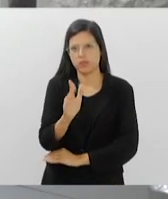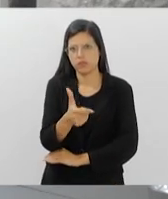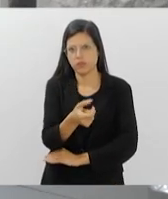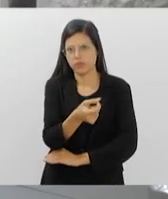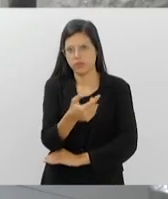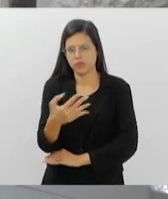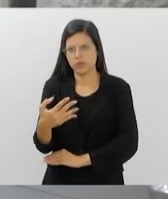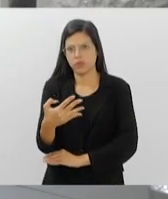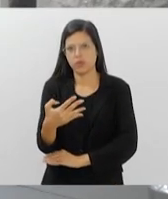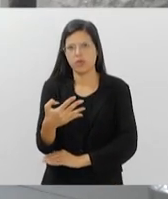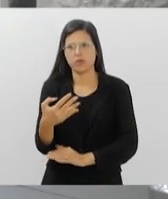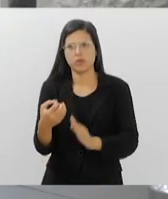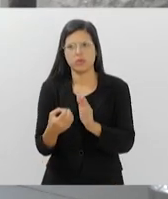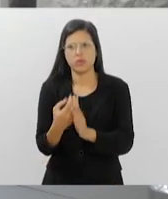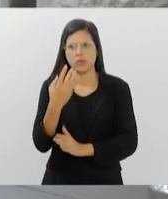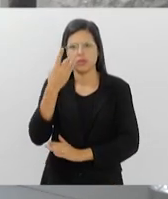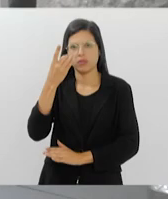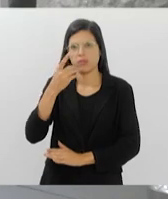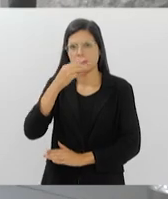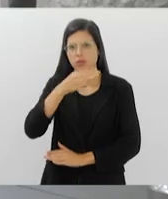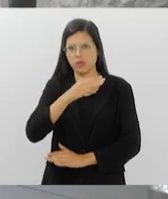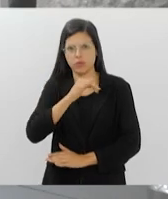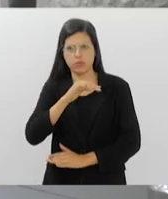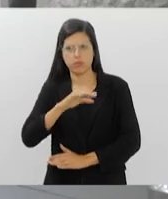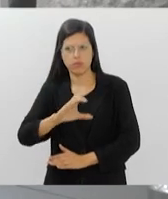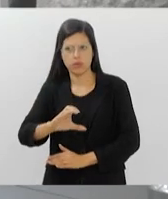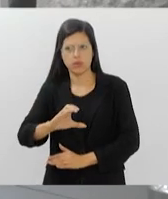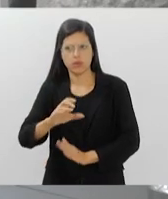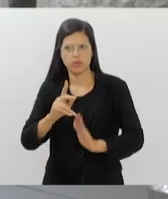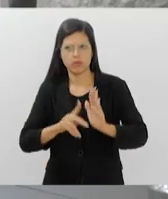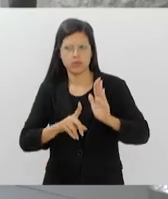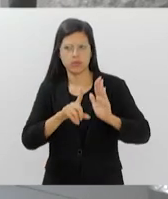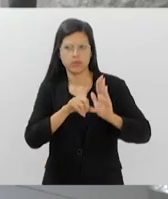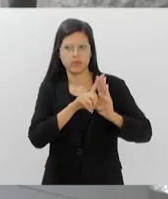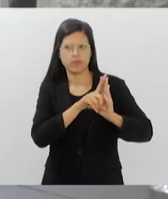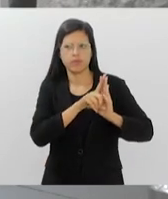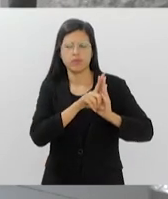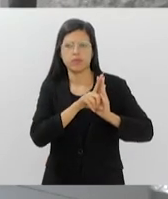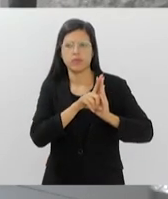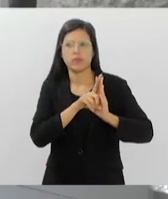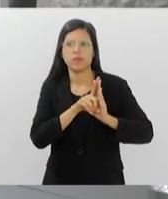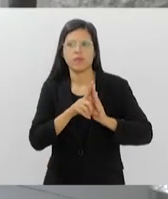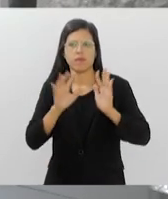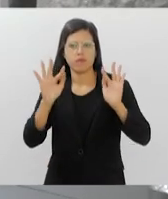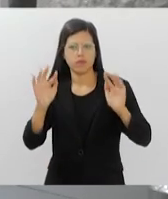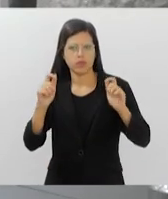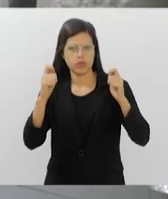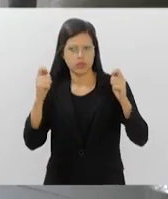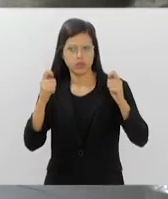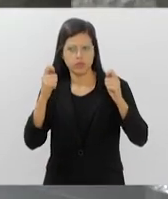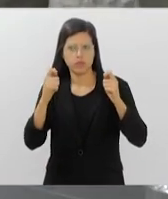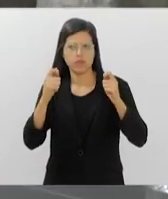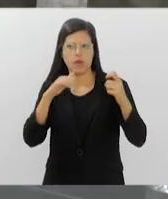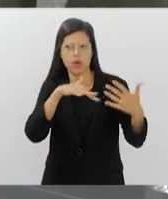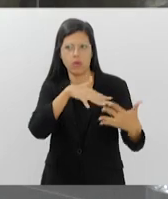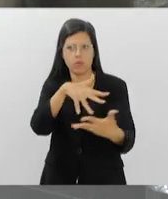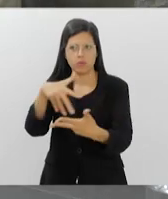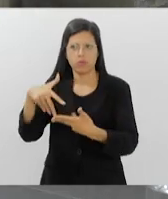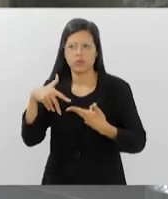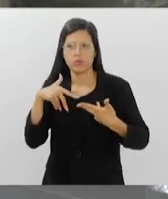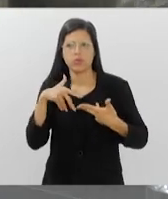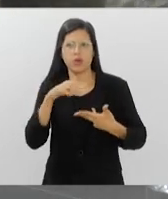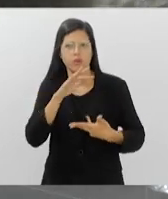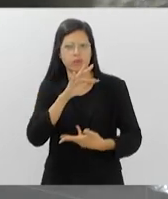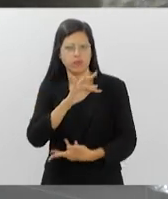deputado Carlos Mink, que projeto de lei que declara o Festival Internacional Intercâmbio de Linguagens, FIL,